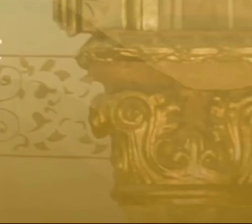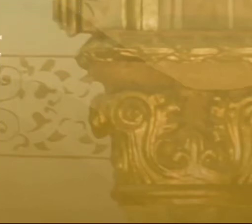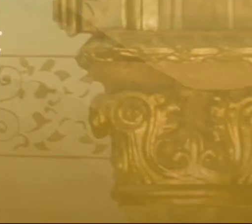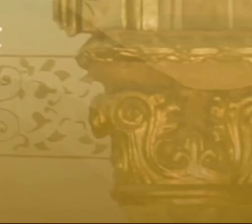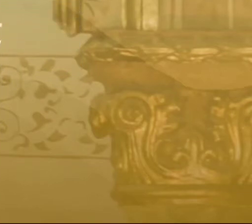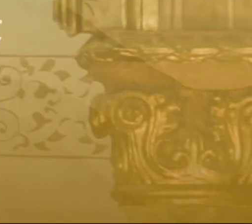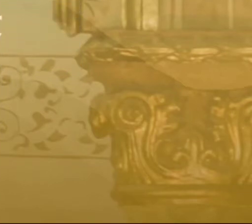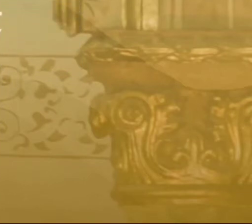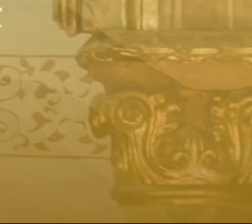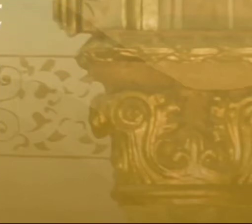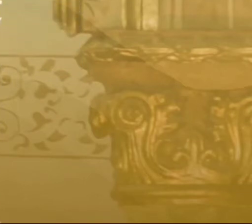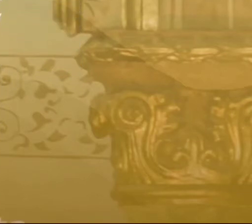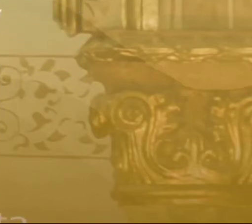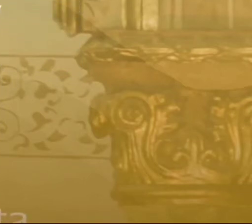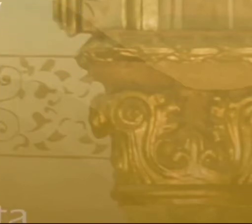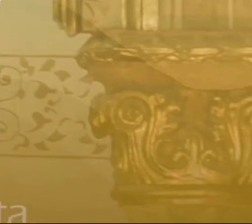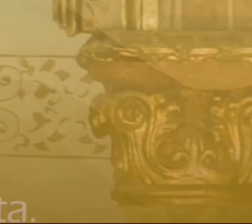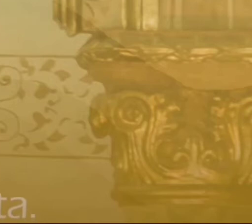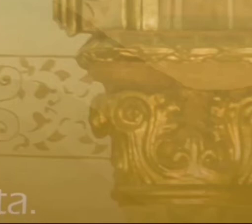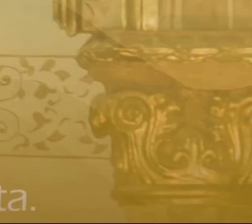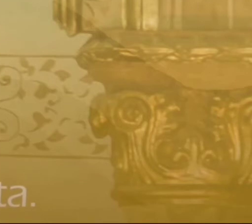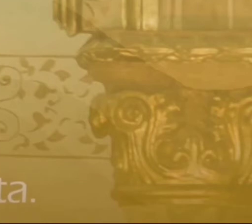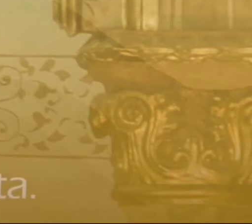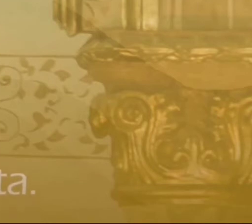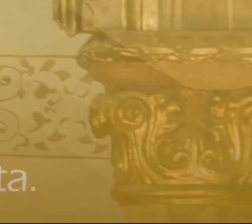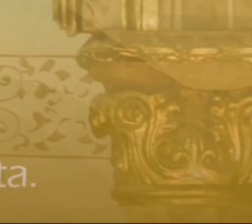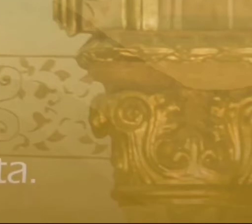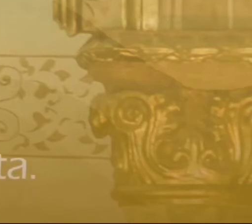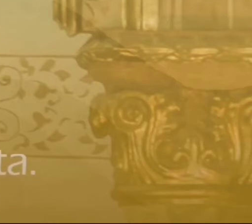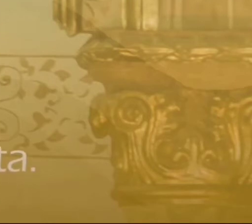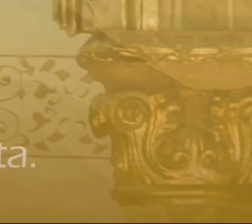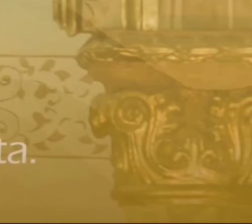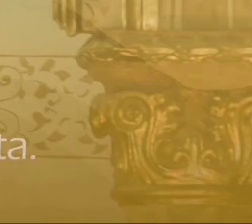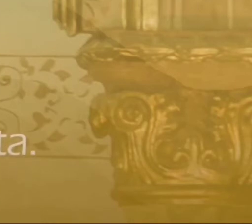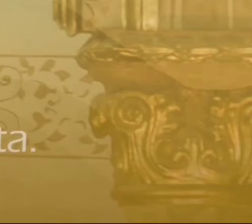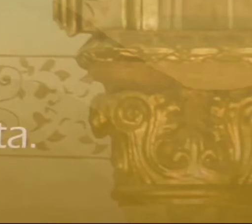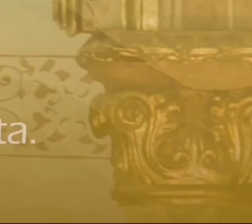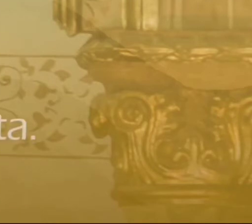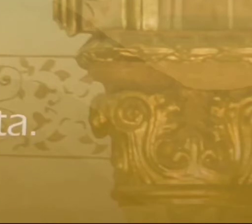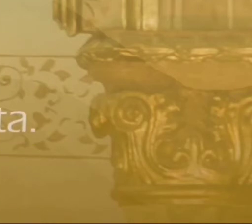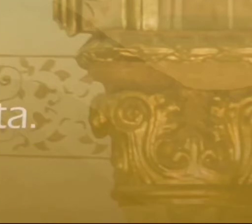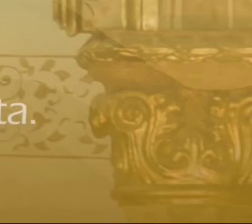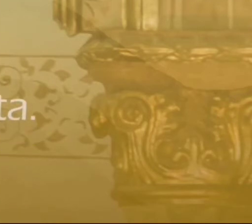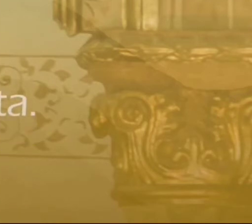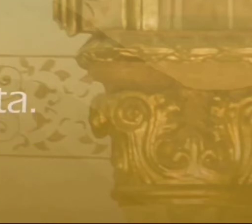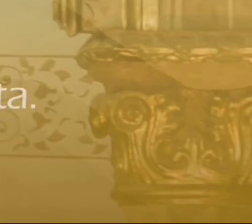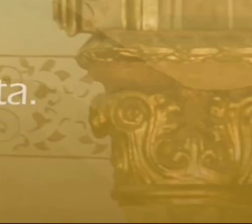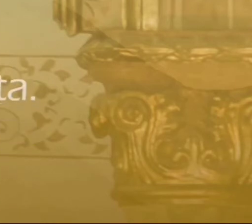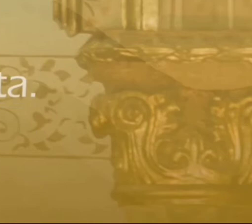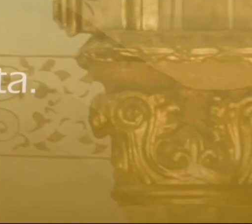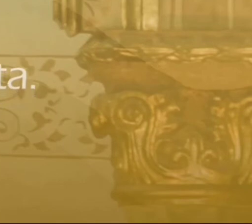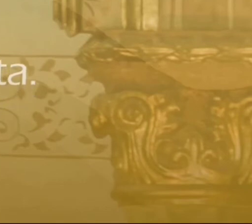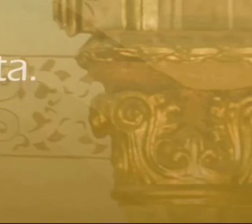nossas súplicas em nossas necessidades, mas livrai-nos sempre